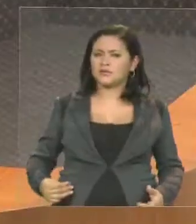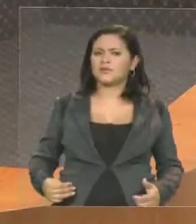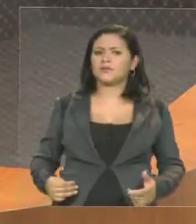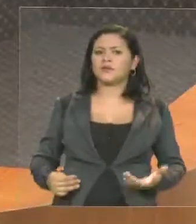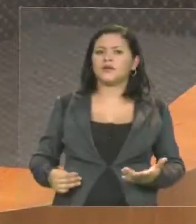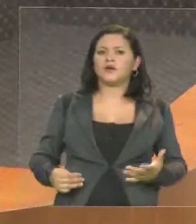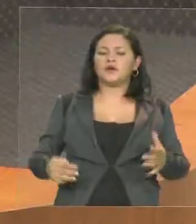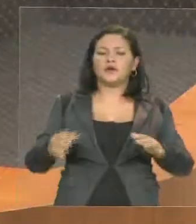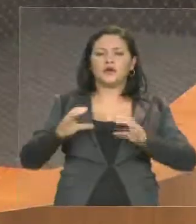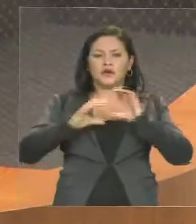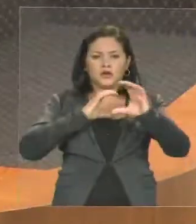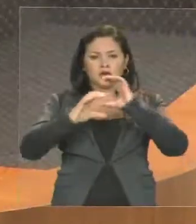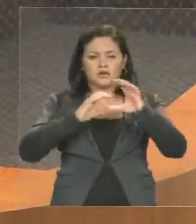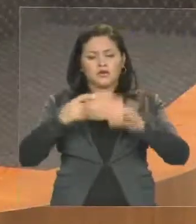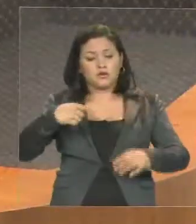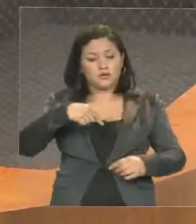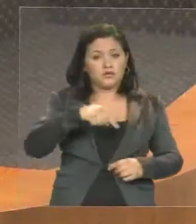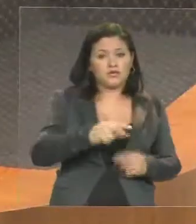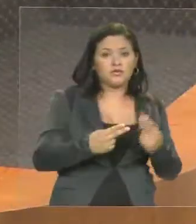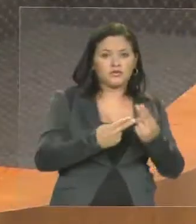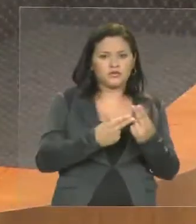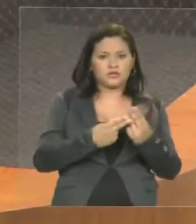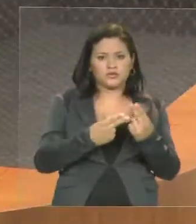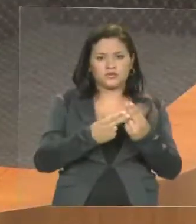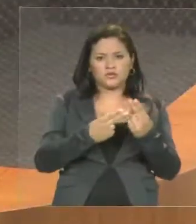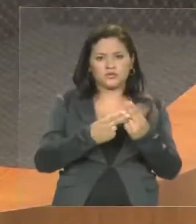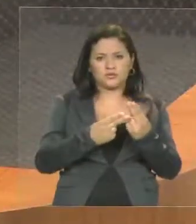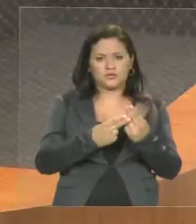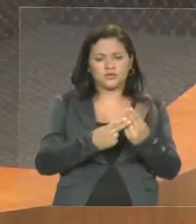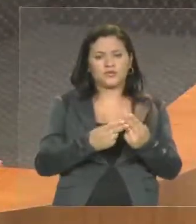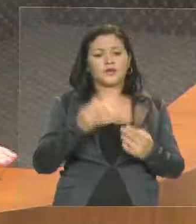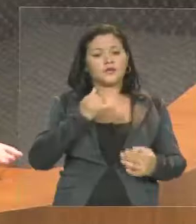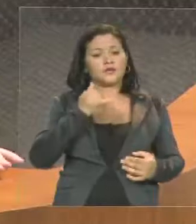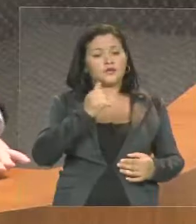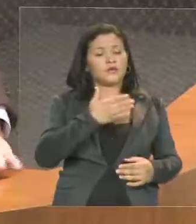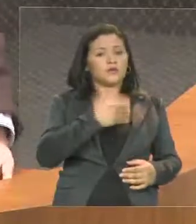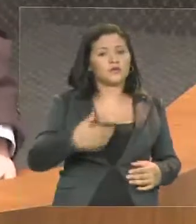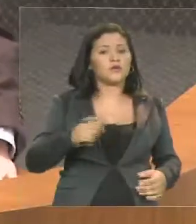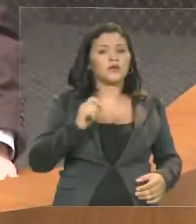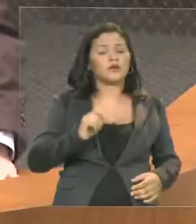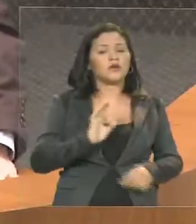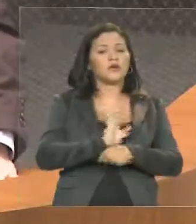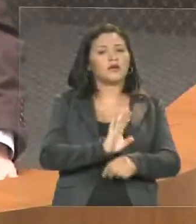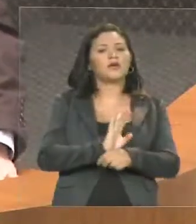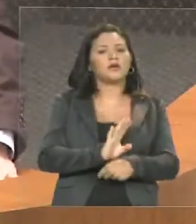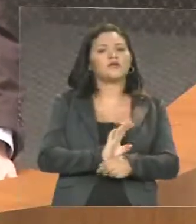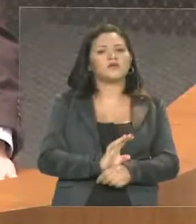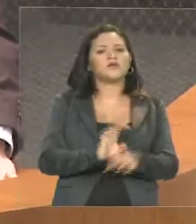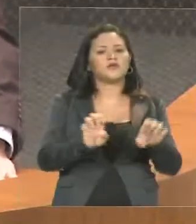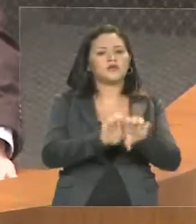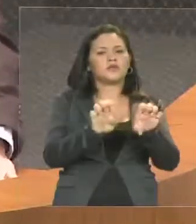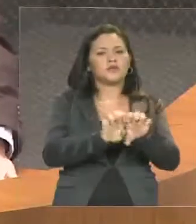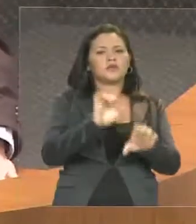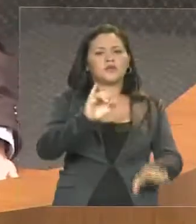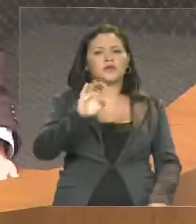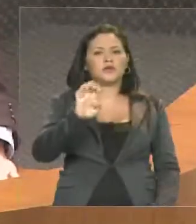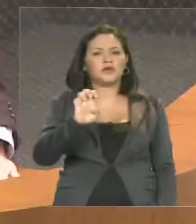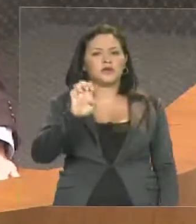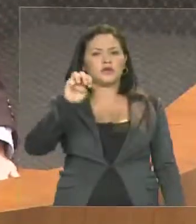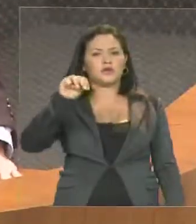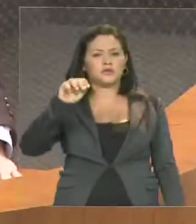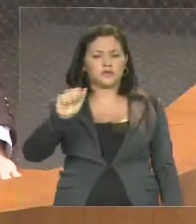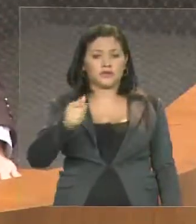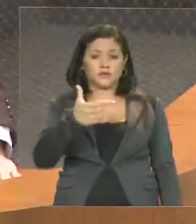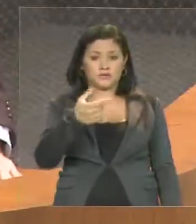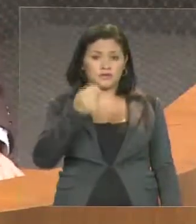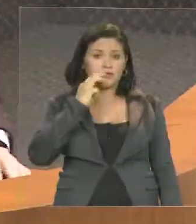com o governador em ajudar na estruturação dos IEMA em 20 milhões de reais. Ora mais, eles se